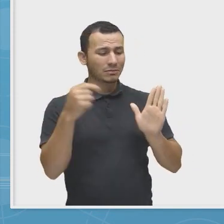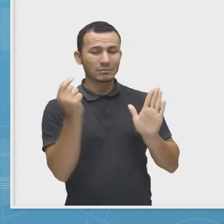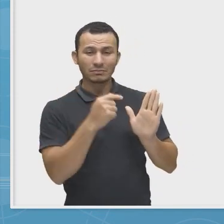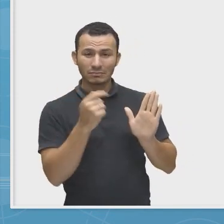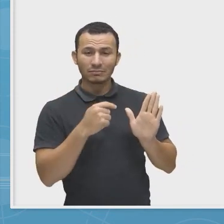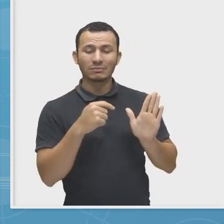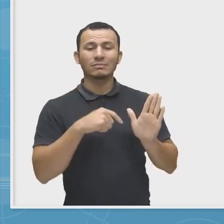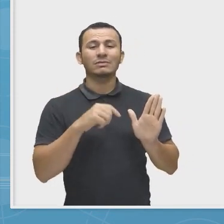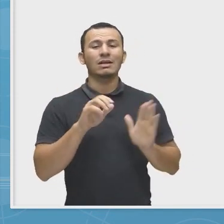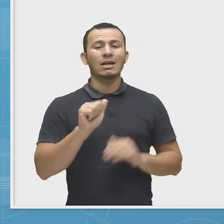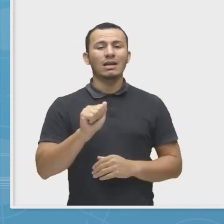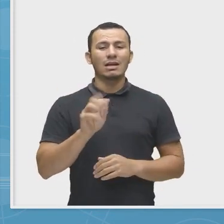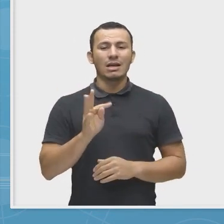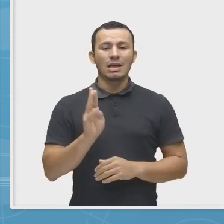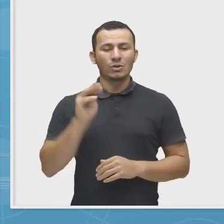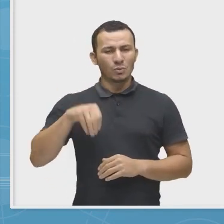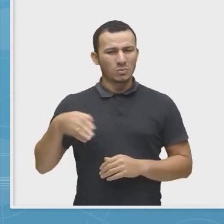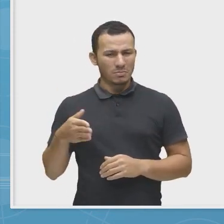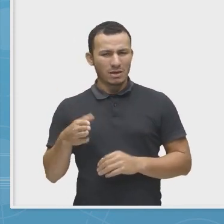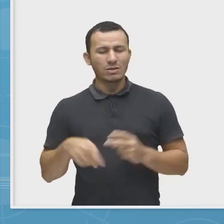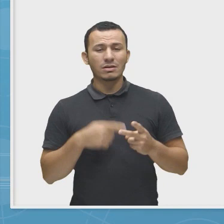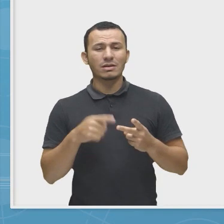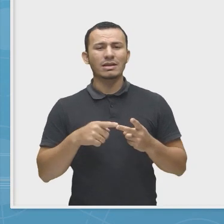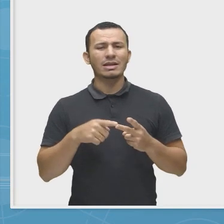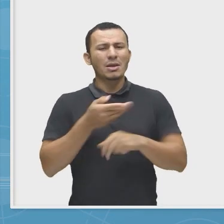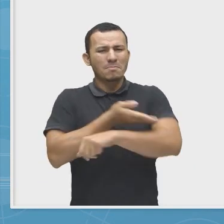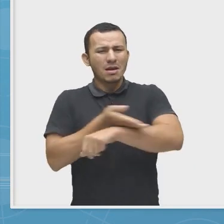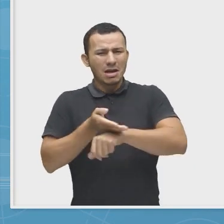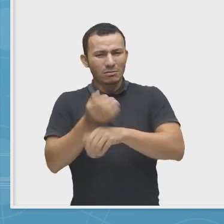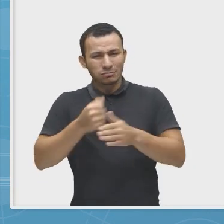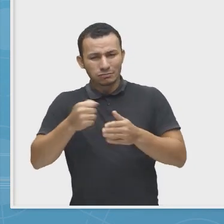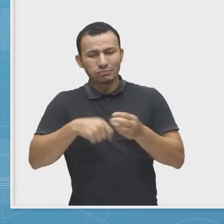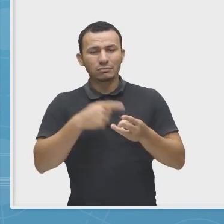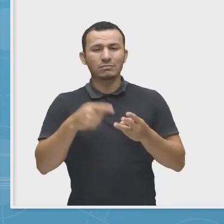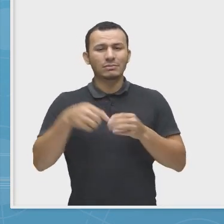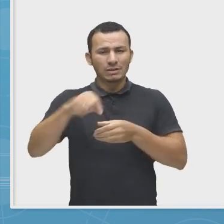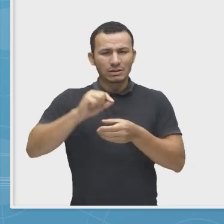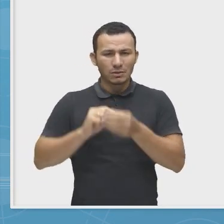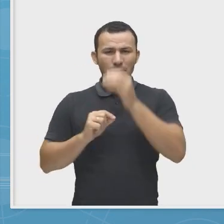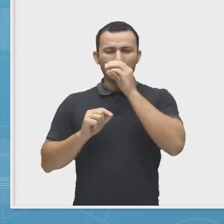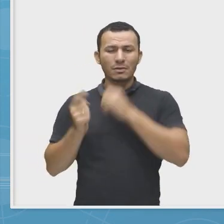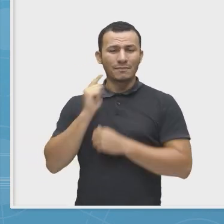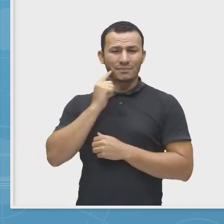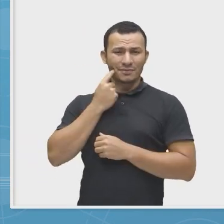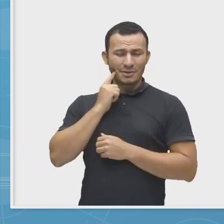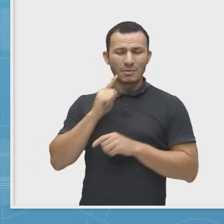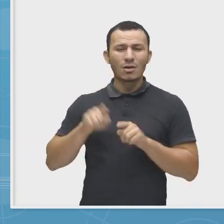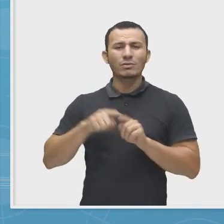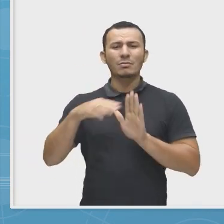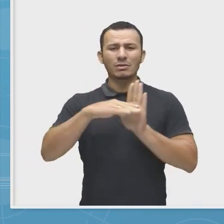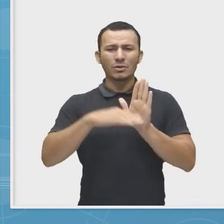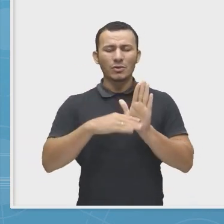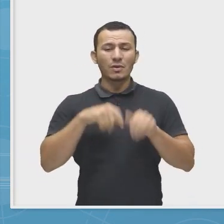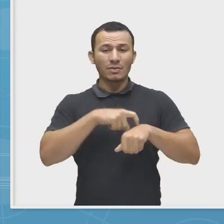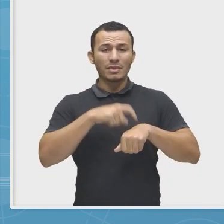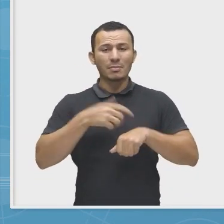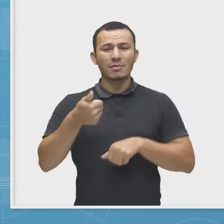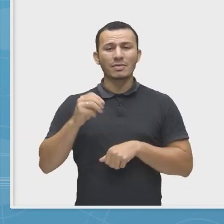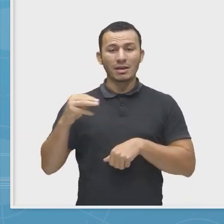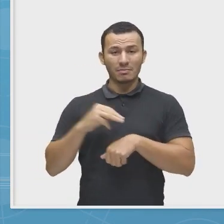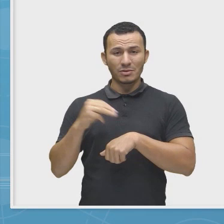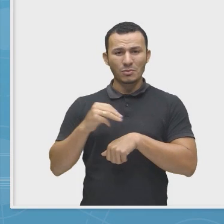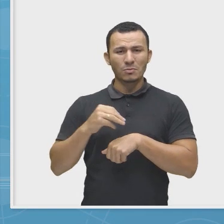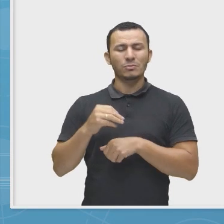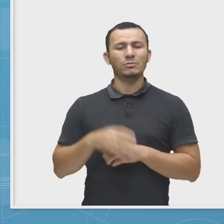Nós temos aí o atum, o vidro de maionese, né? O iogurte, o limão e o preparo de 10 minutos. E aí você